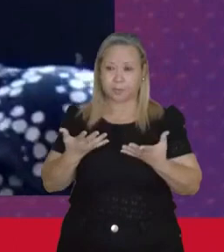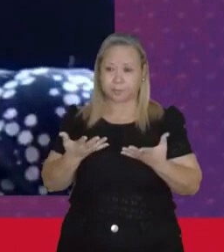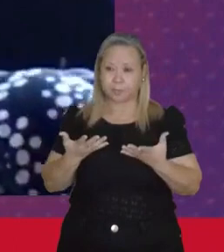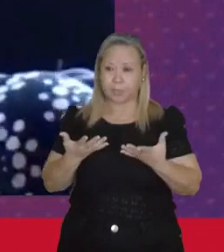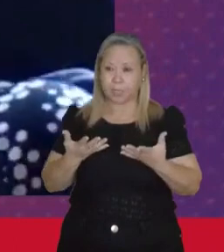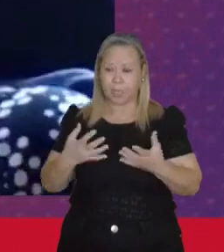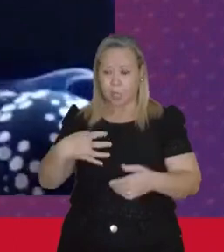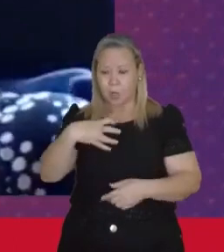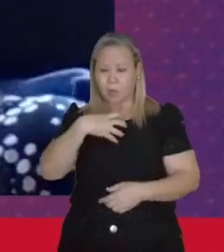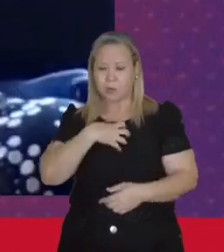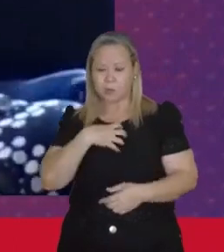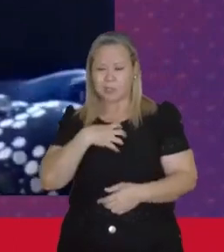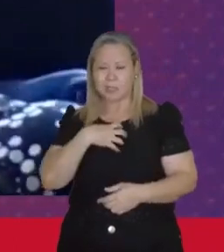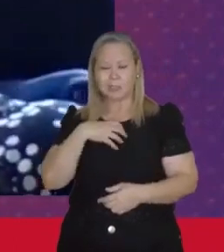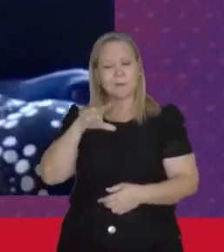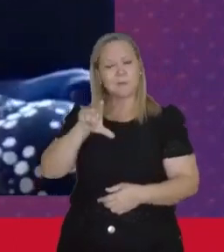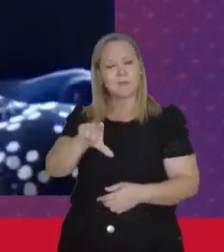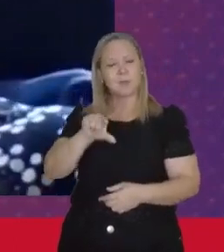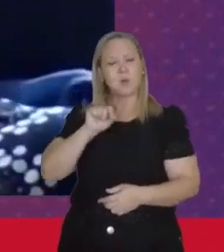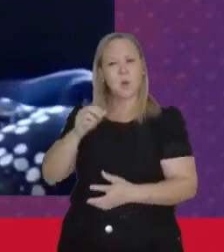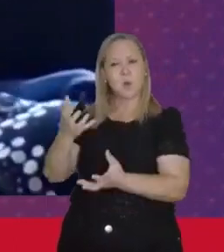Do jeito que eu quero